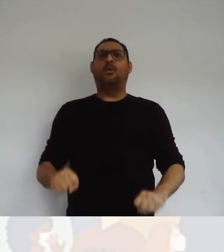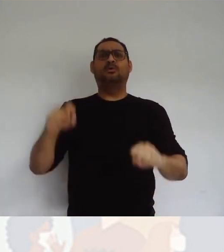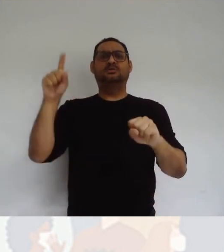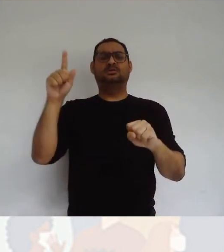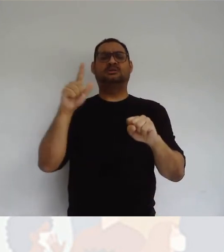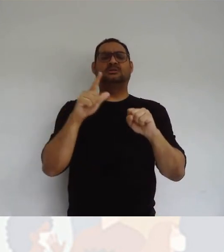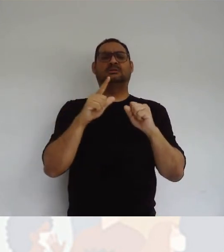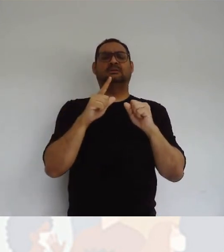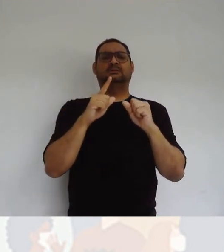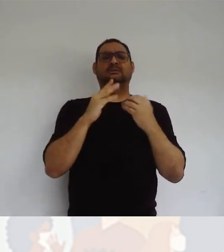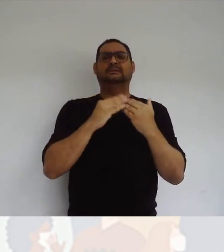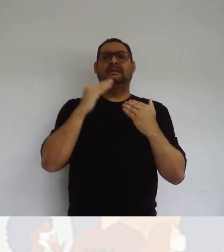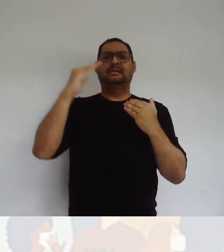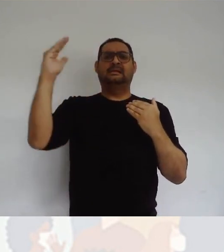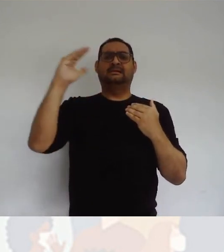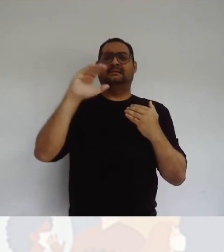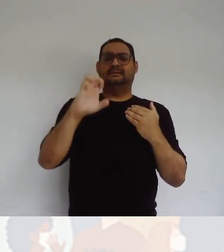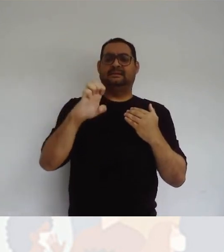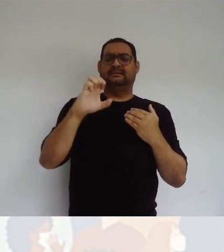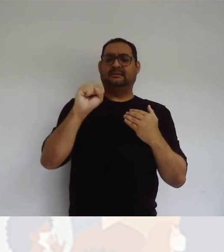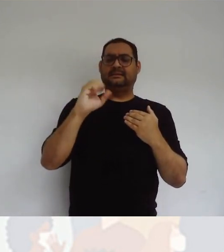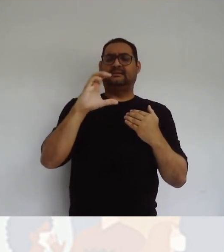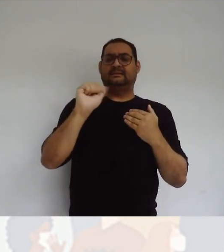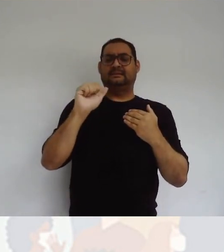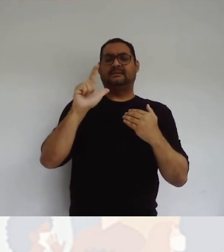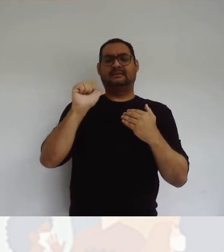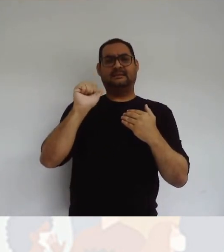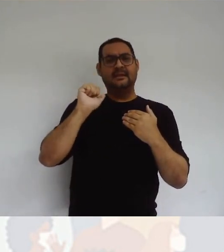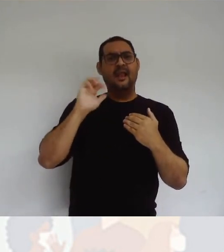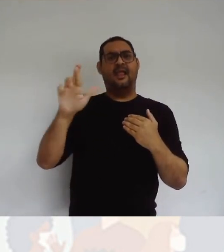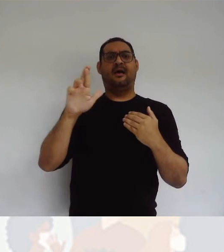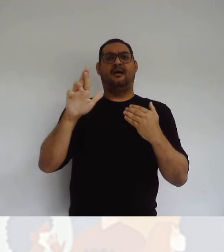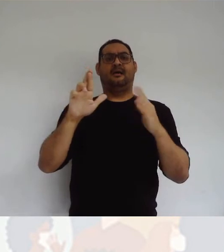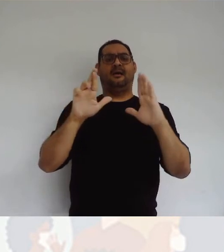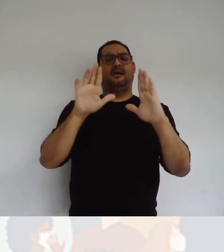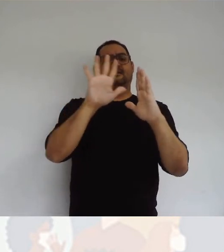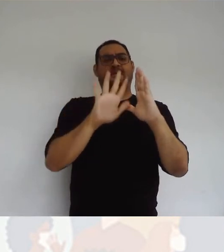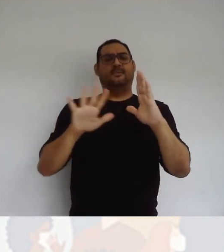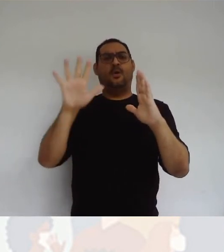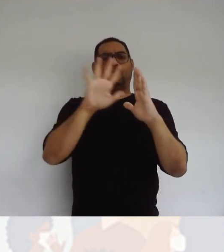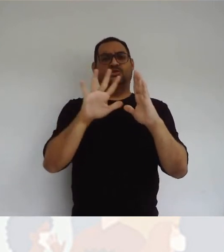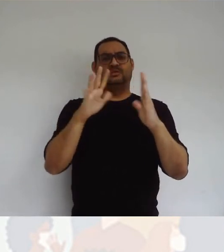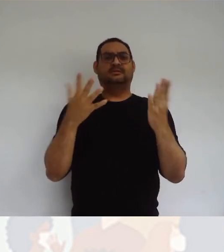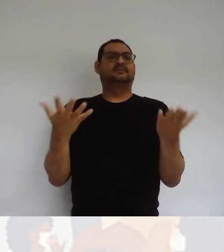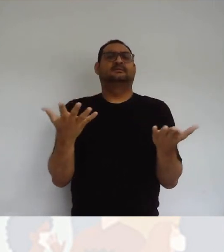então, essa projeção semiótica.